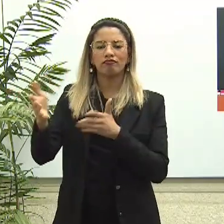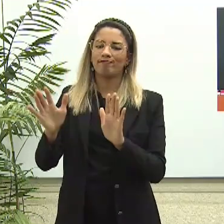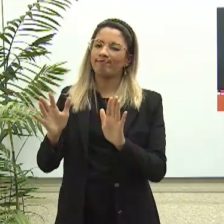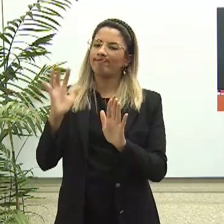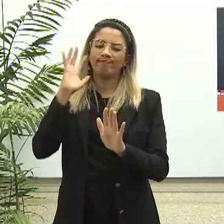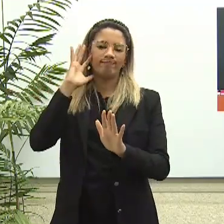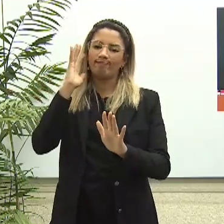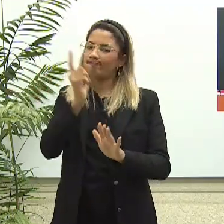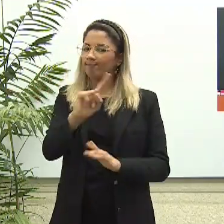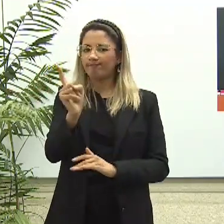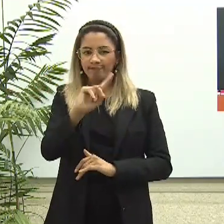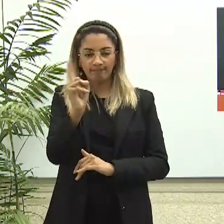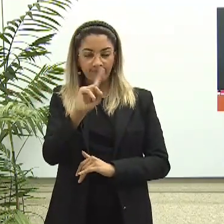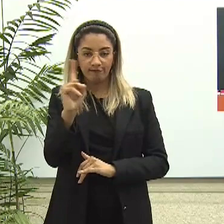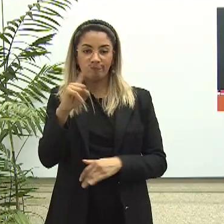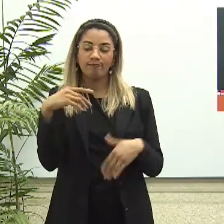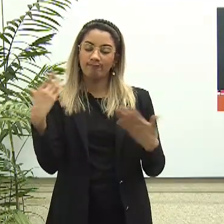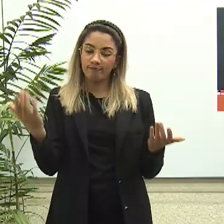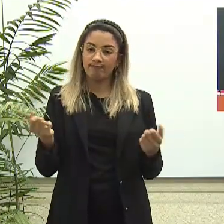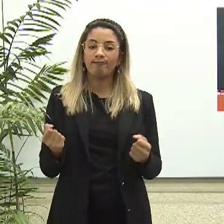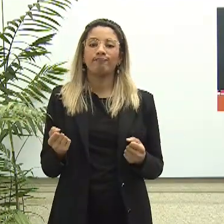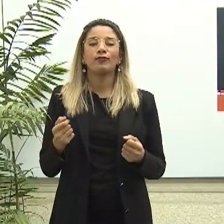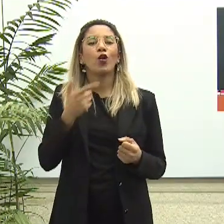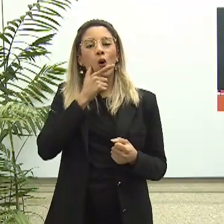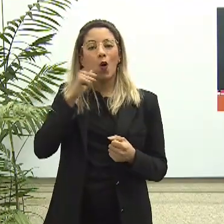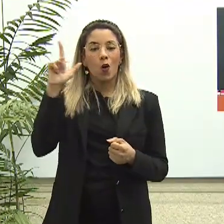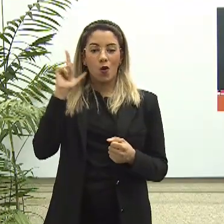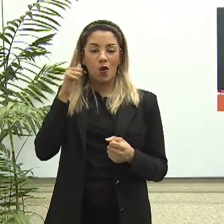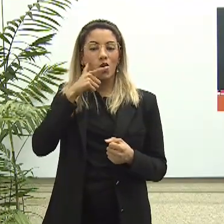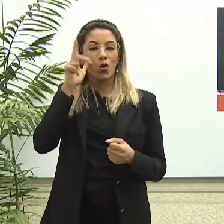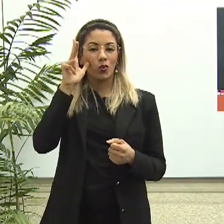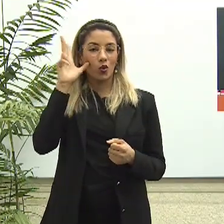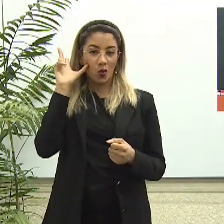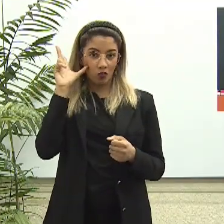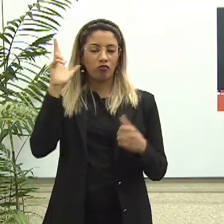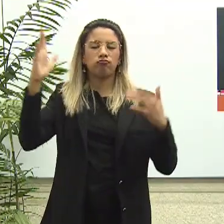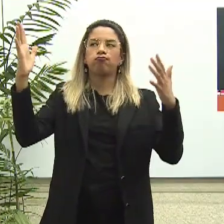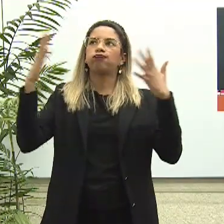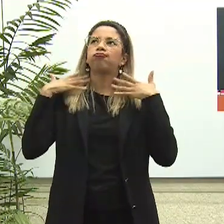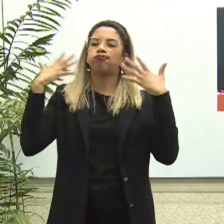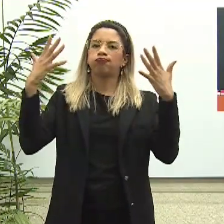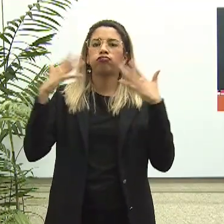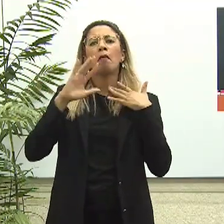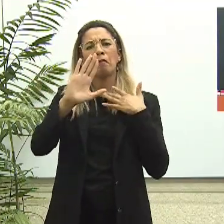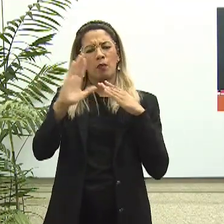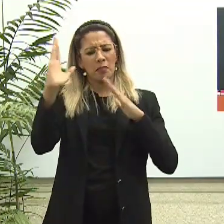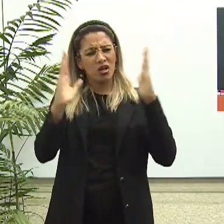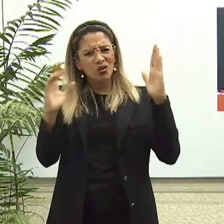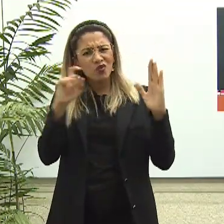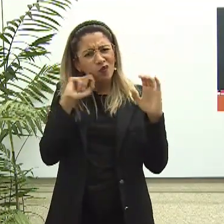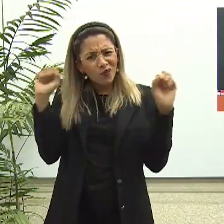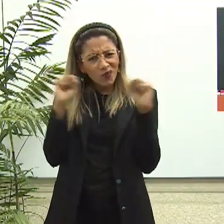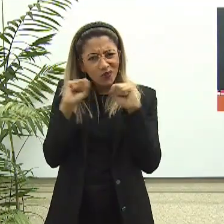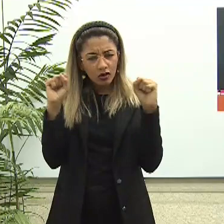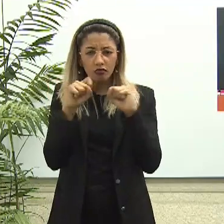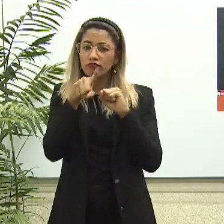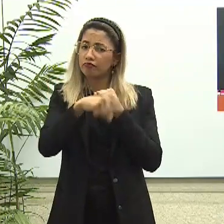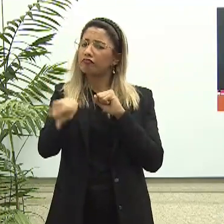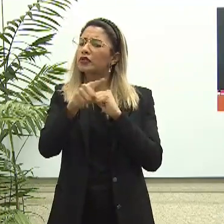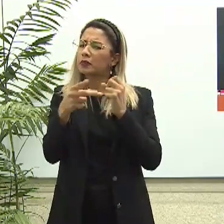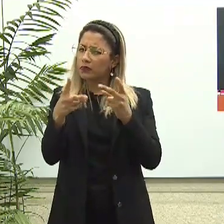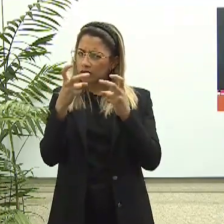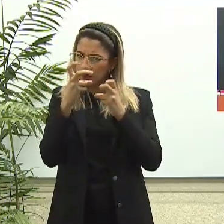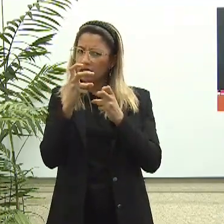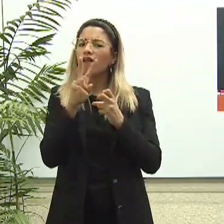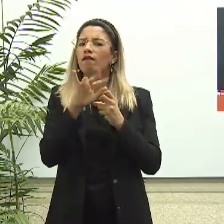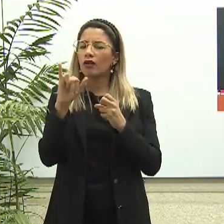mesmo tempo quem sentiu calor de antes de ontem em pleno inverno eh vai perceber que a gente tá caminhando seja pelo